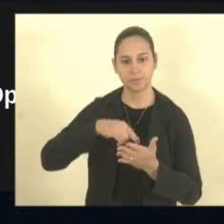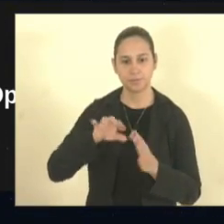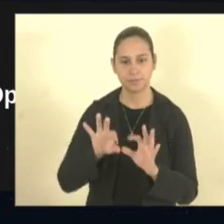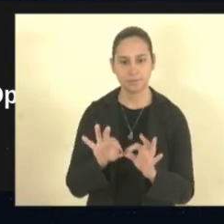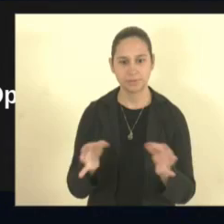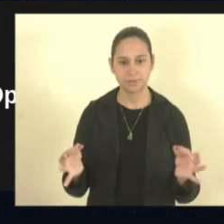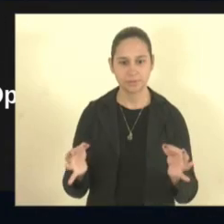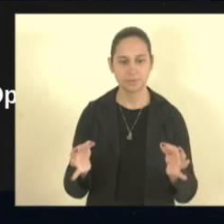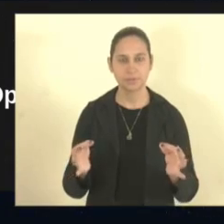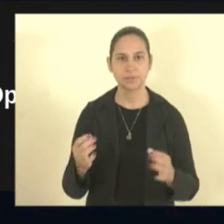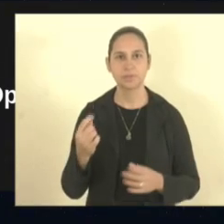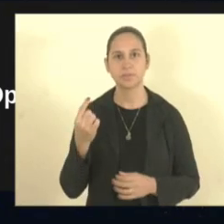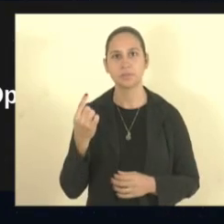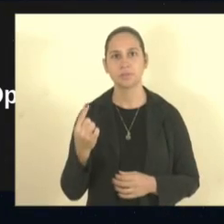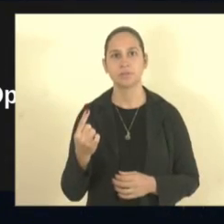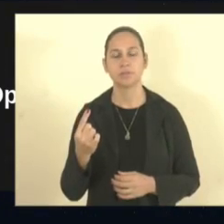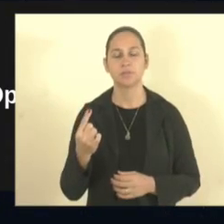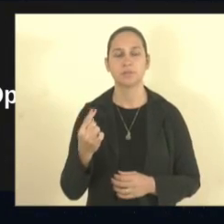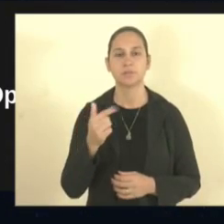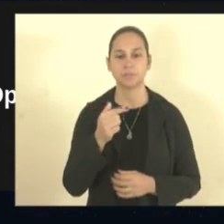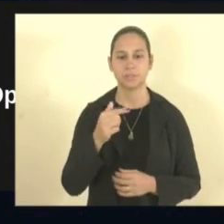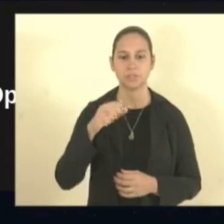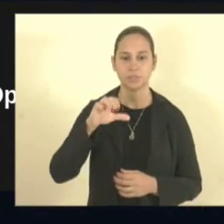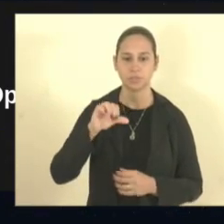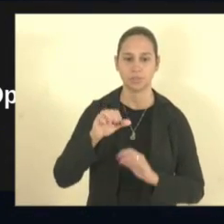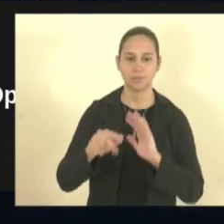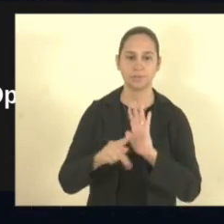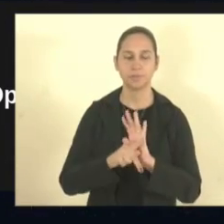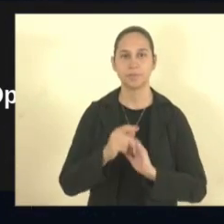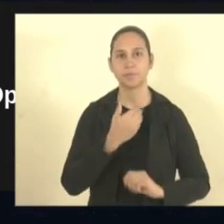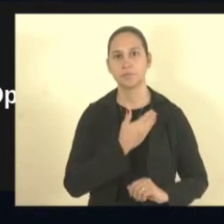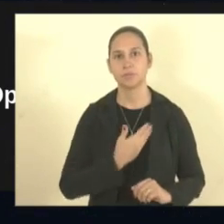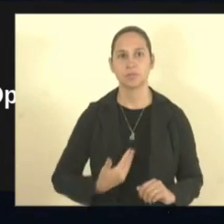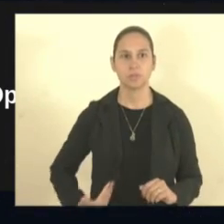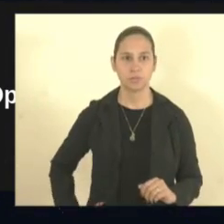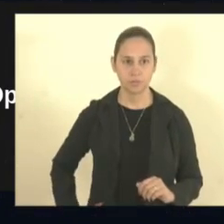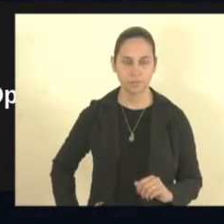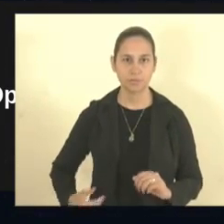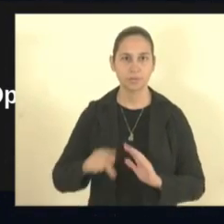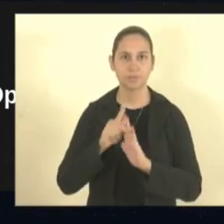1, mensagem 679 do Governo do Estado, encaminhando o projeto de lei